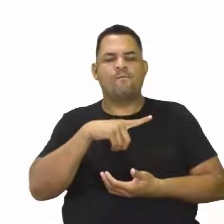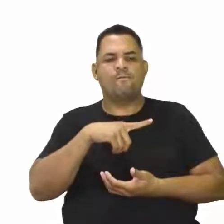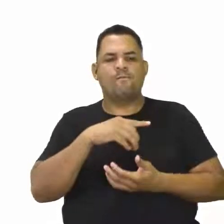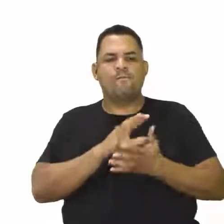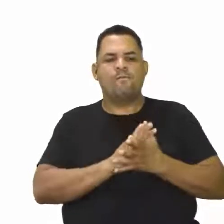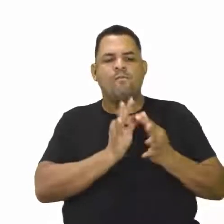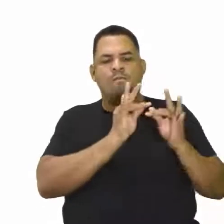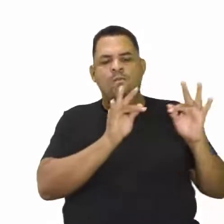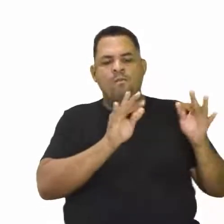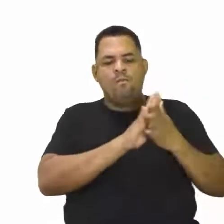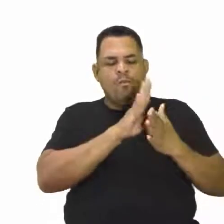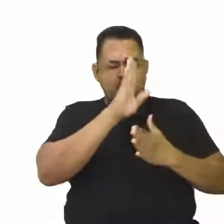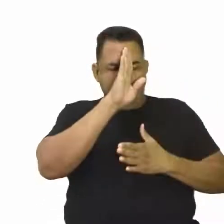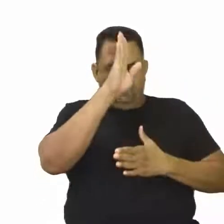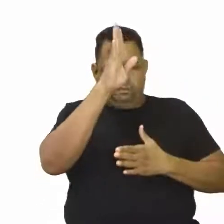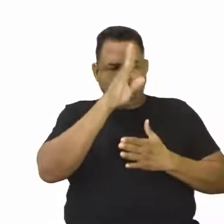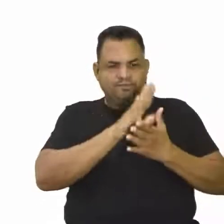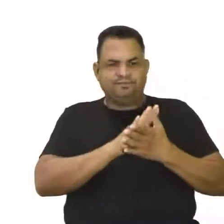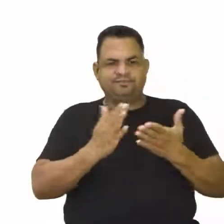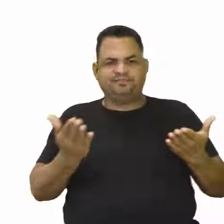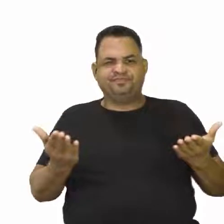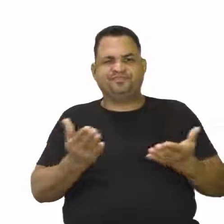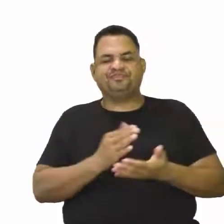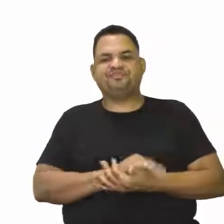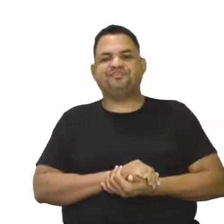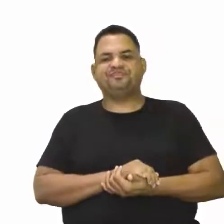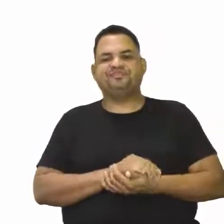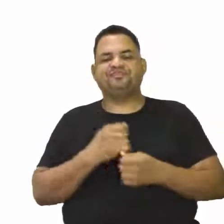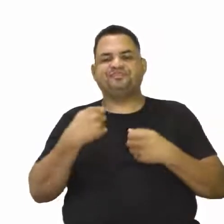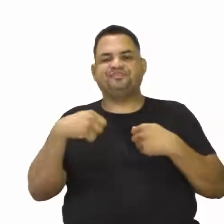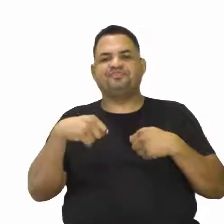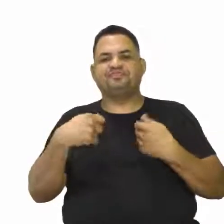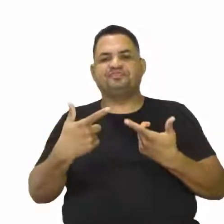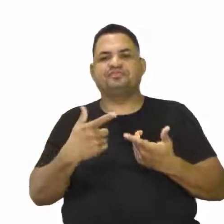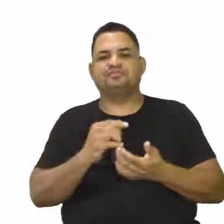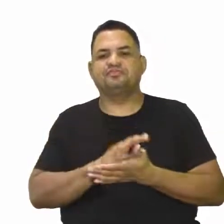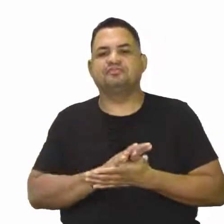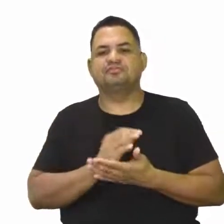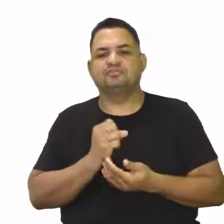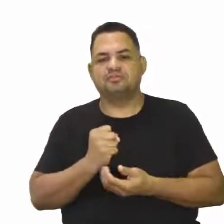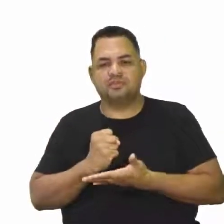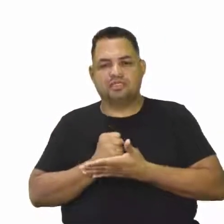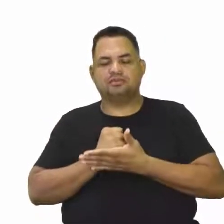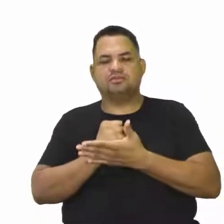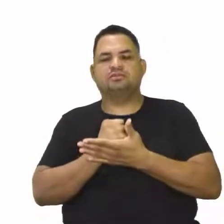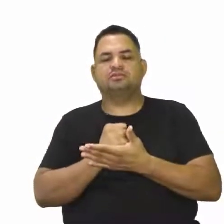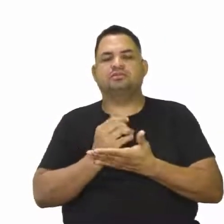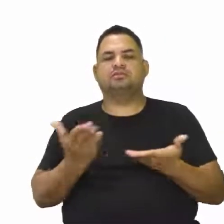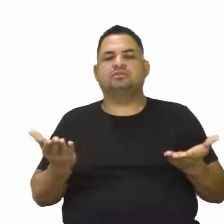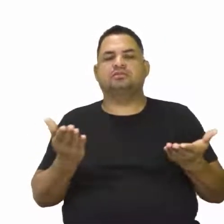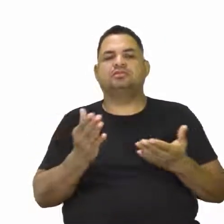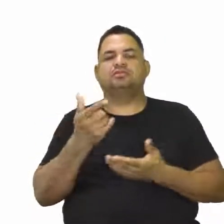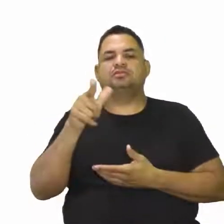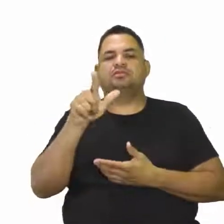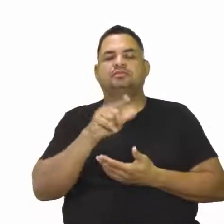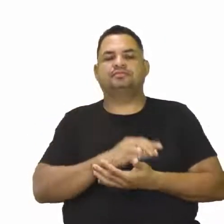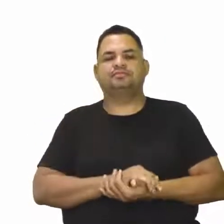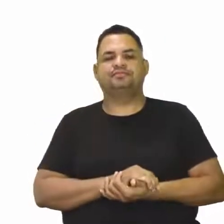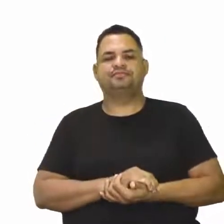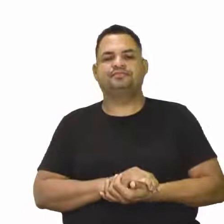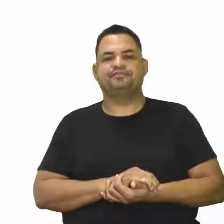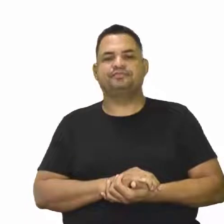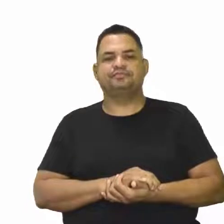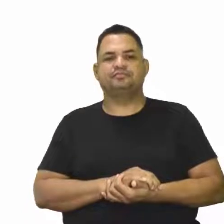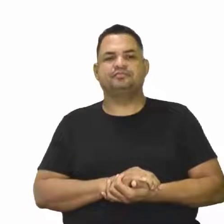oração principal e ela, que é a subordinada, que vai precisar do apoio da outra. E aí vocês podem pensar aí da